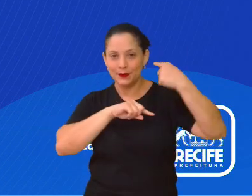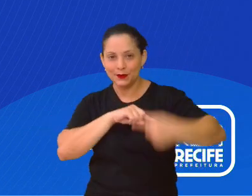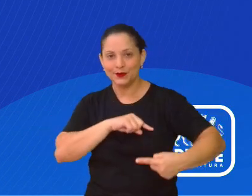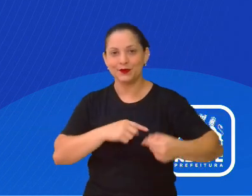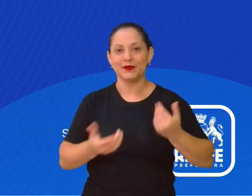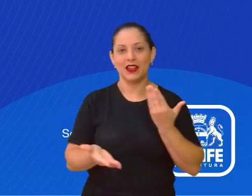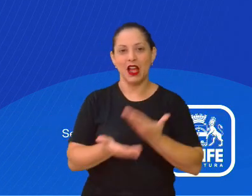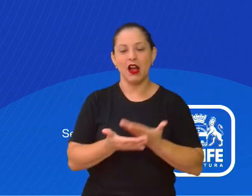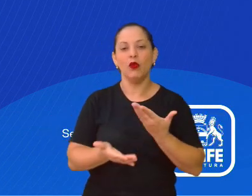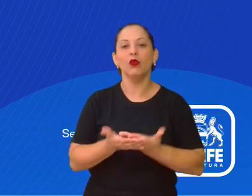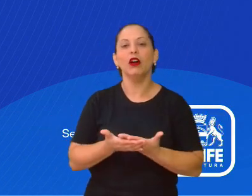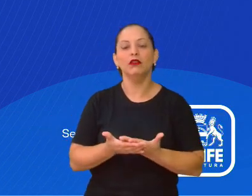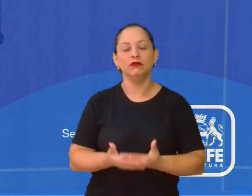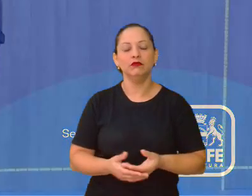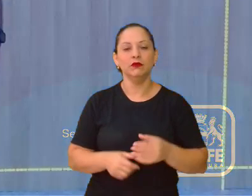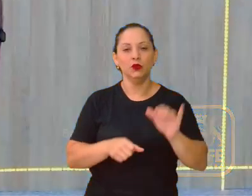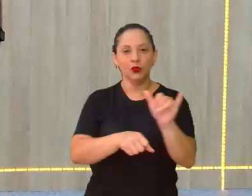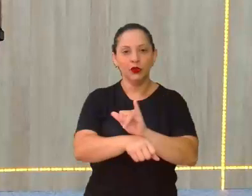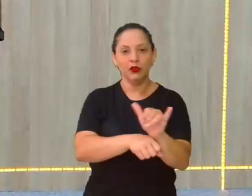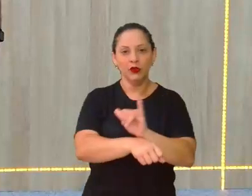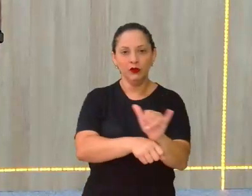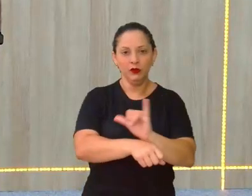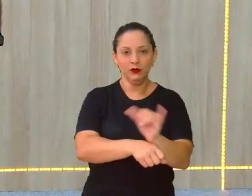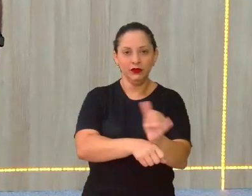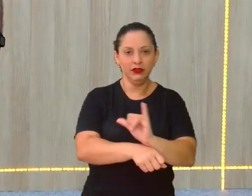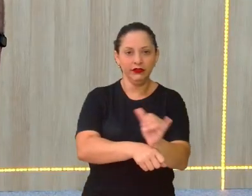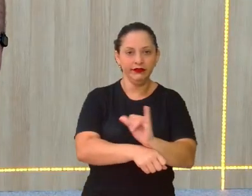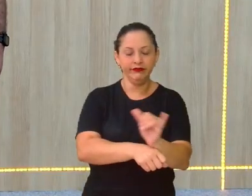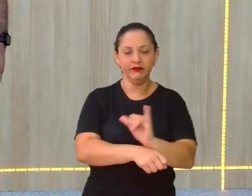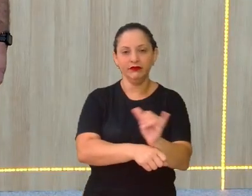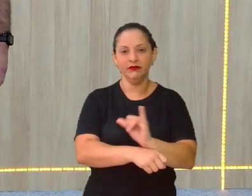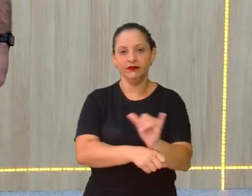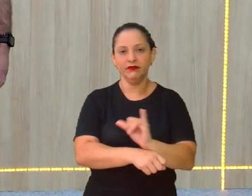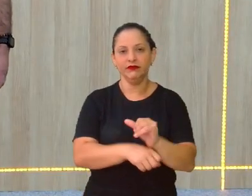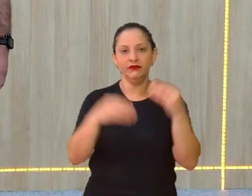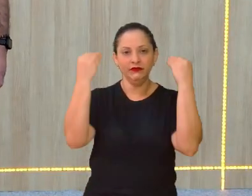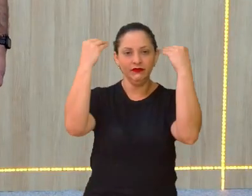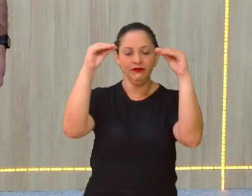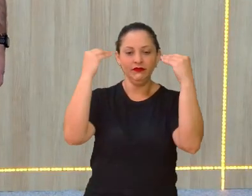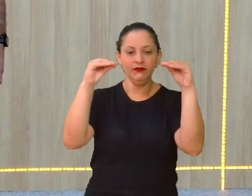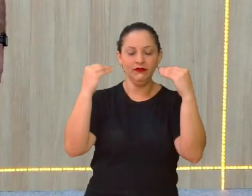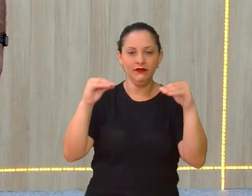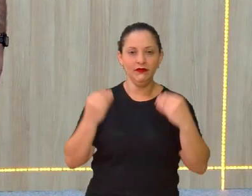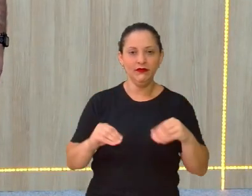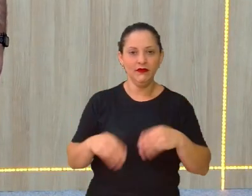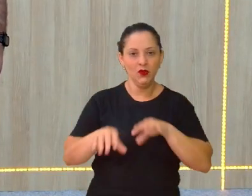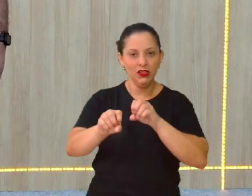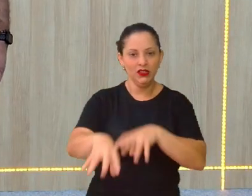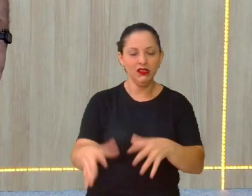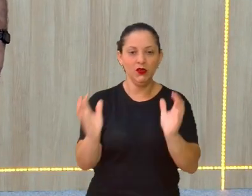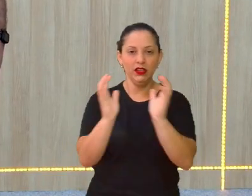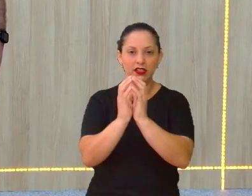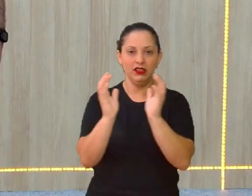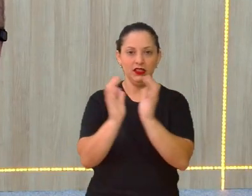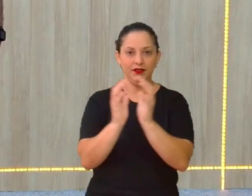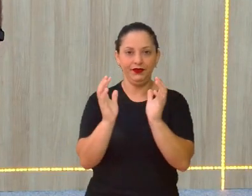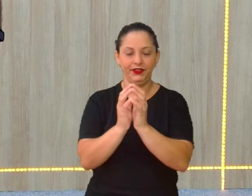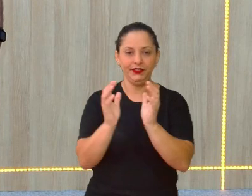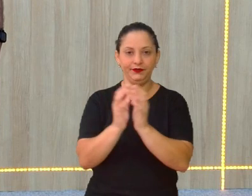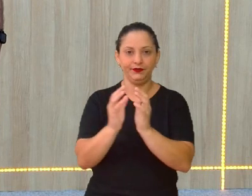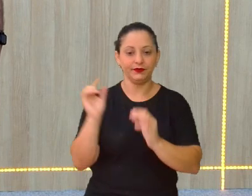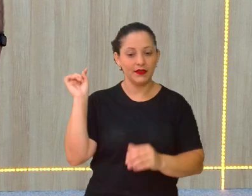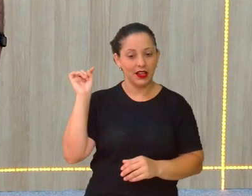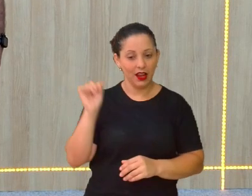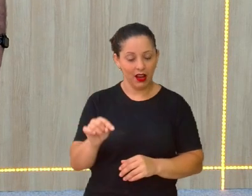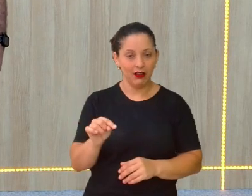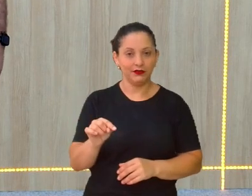a internet, para o nosso canal do YouTube do Educa Recife, onde lá vocês